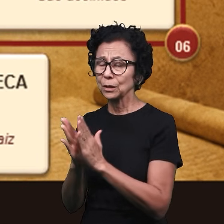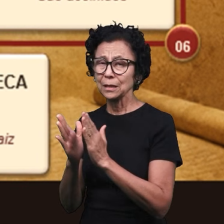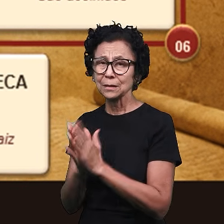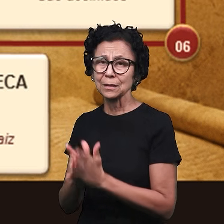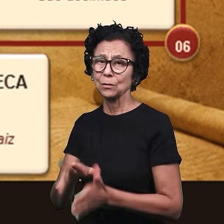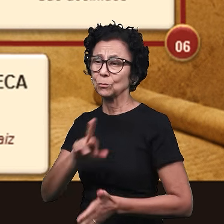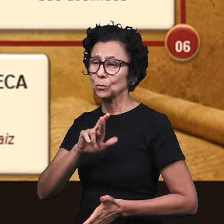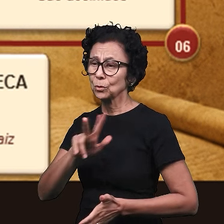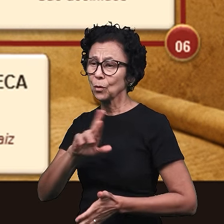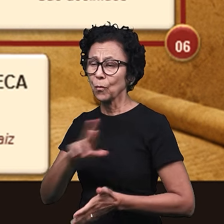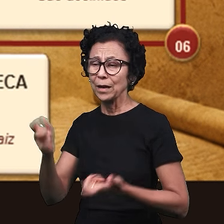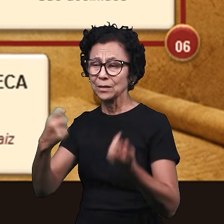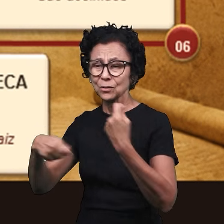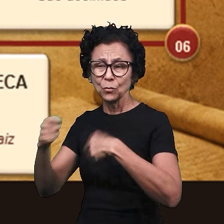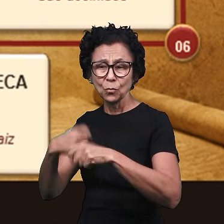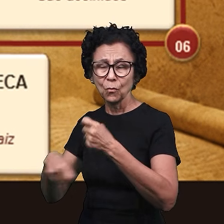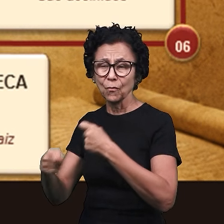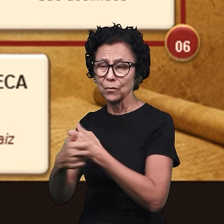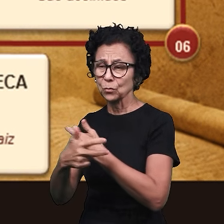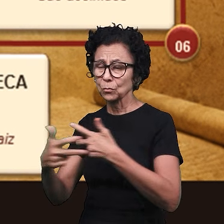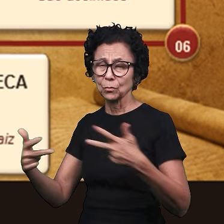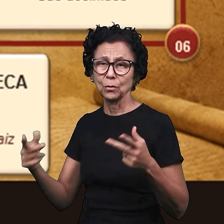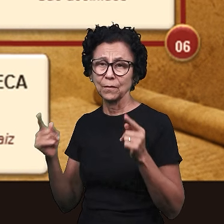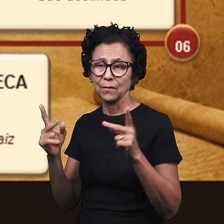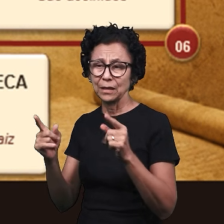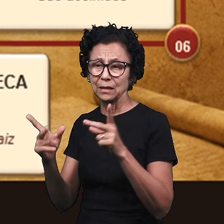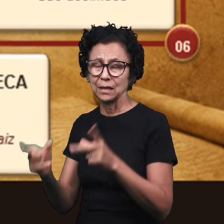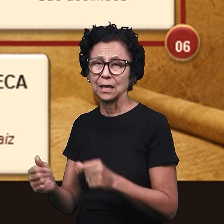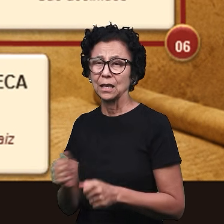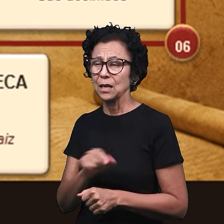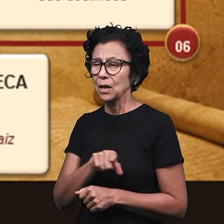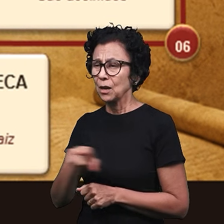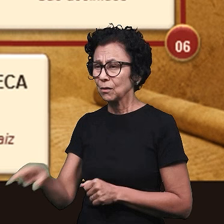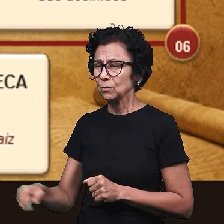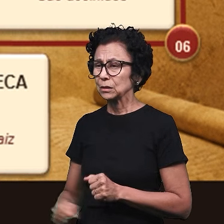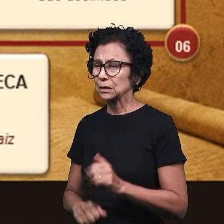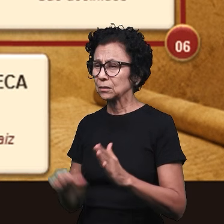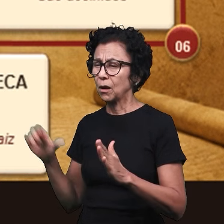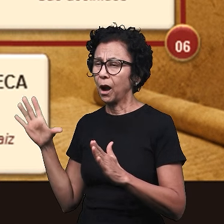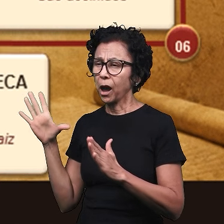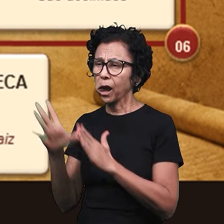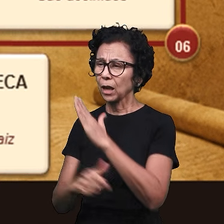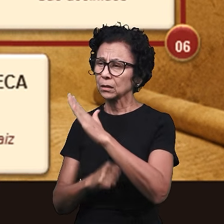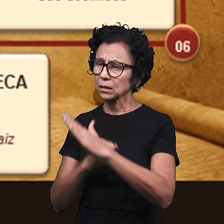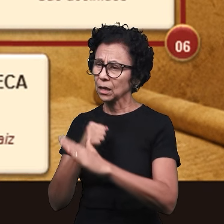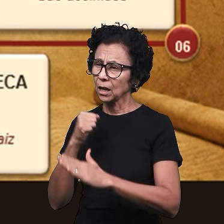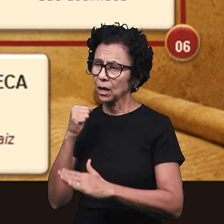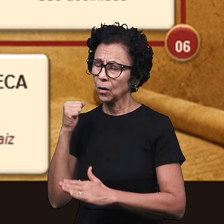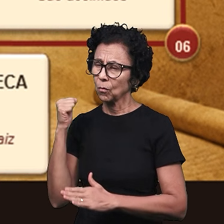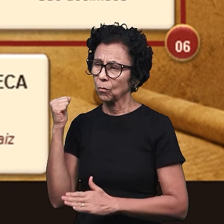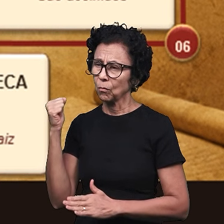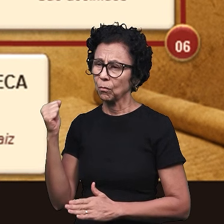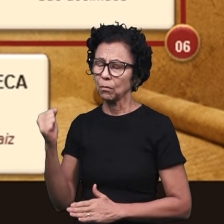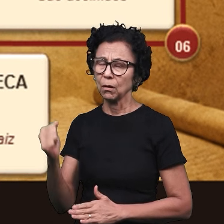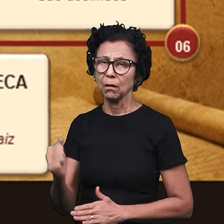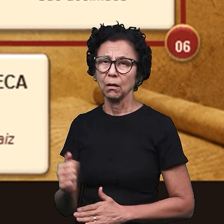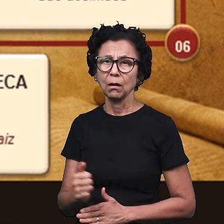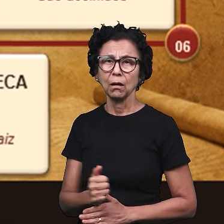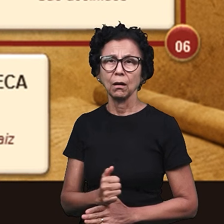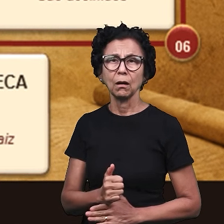não comércio, uma expressão forte que ele usa, né, o covil de ladrões. Ele usa ali